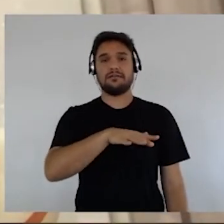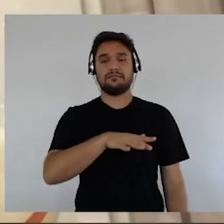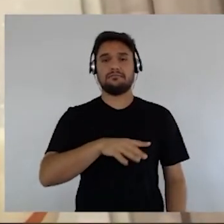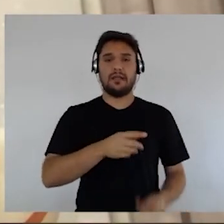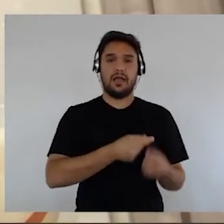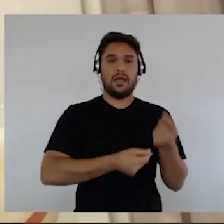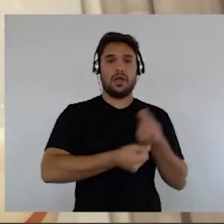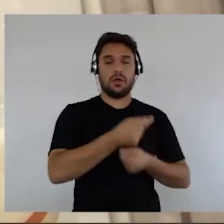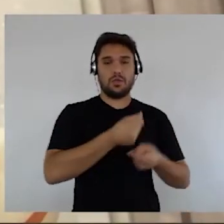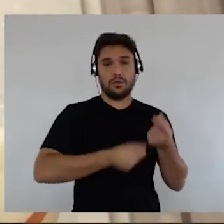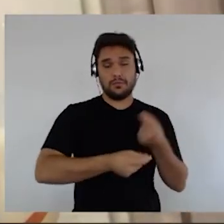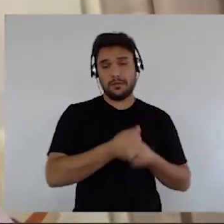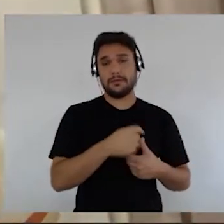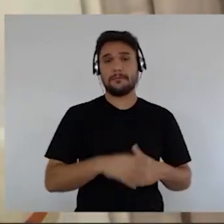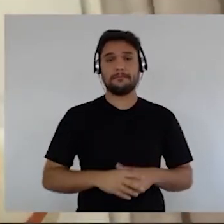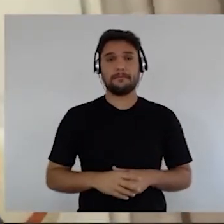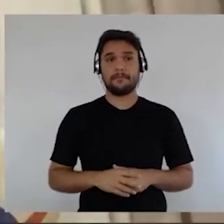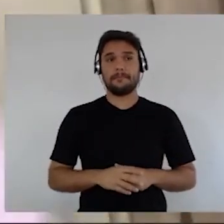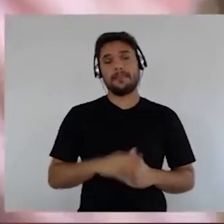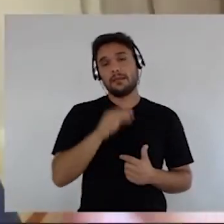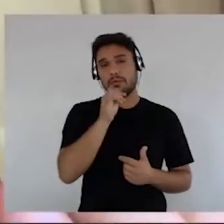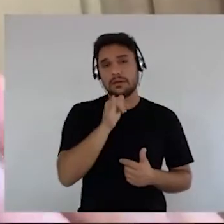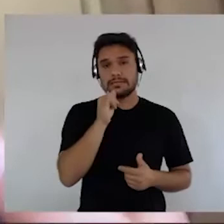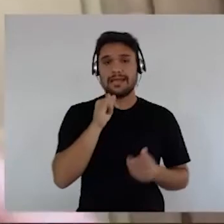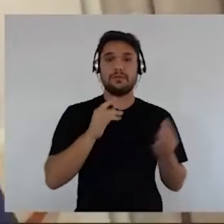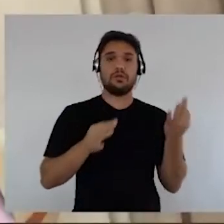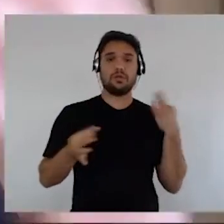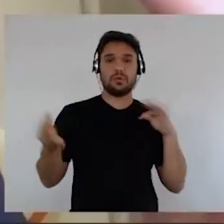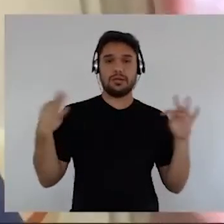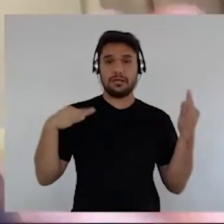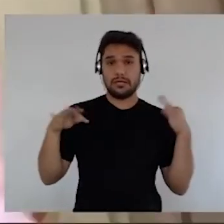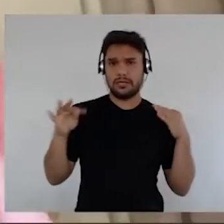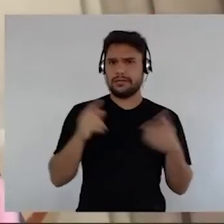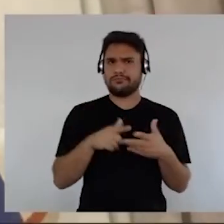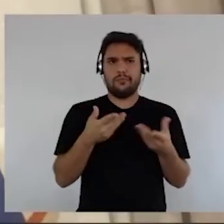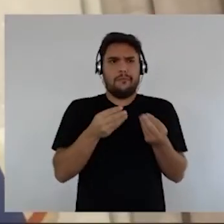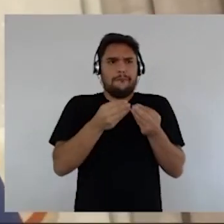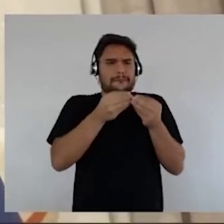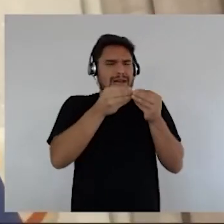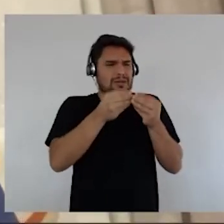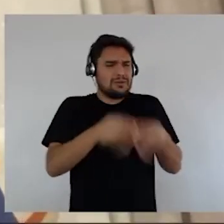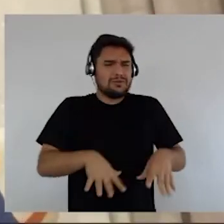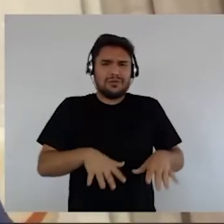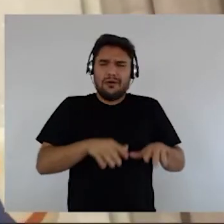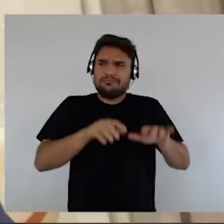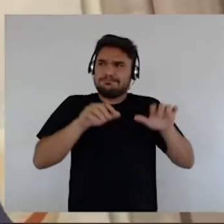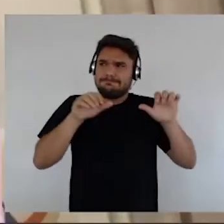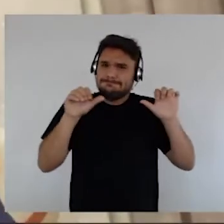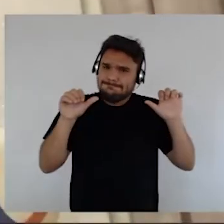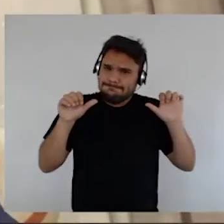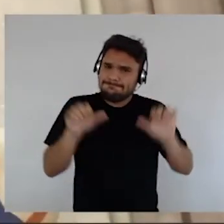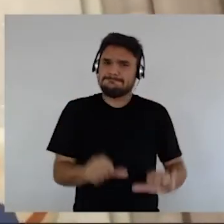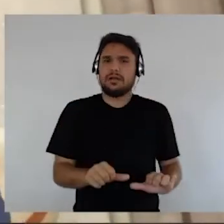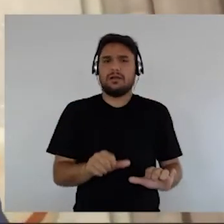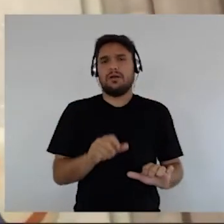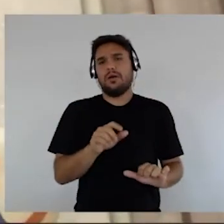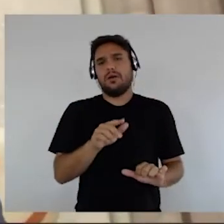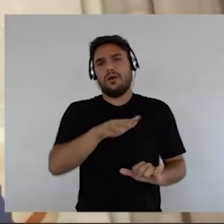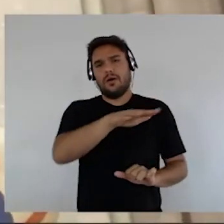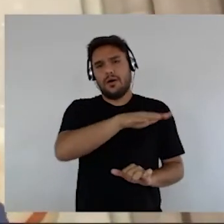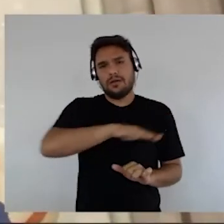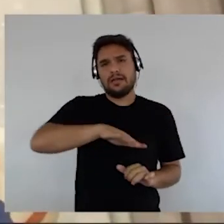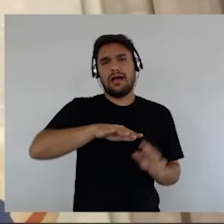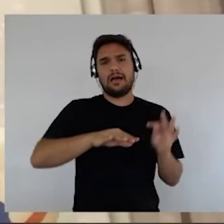economia. Referindo ao turismo, foi devastadora para as